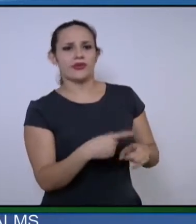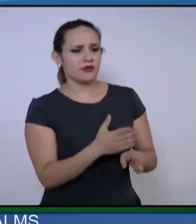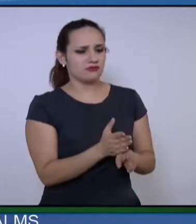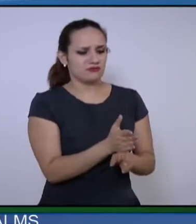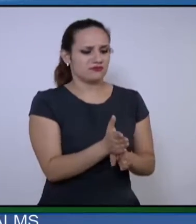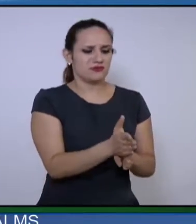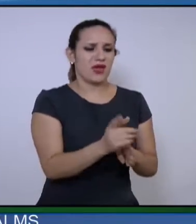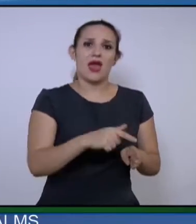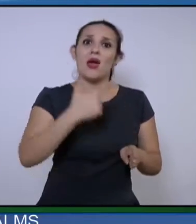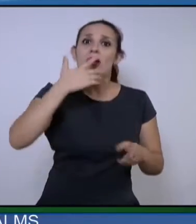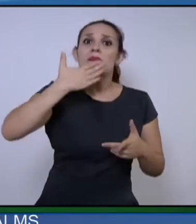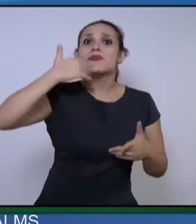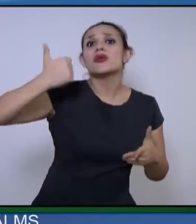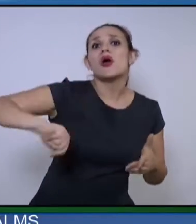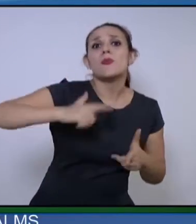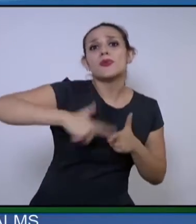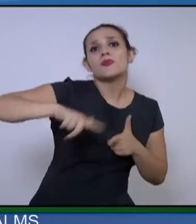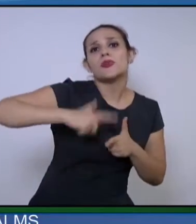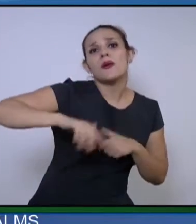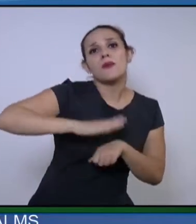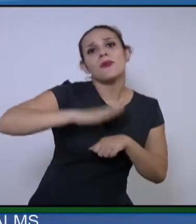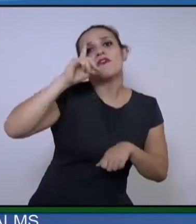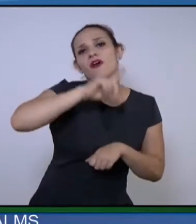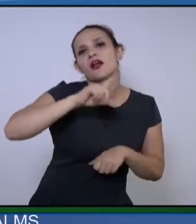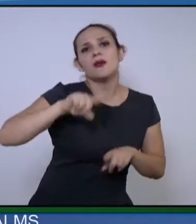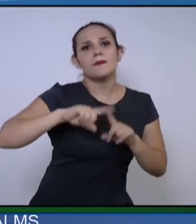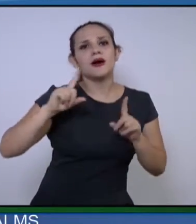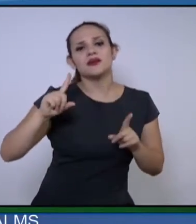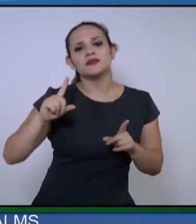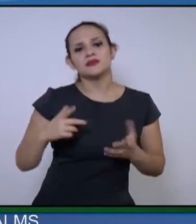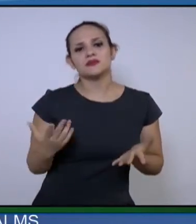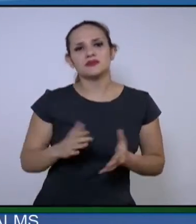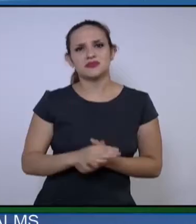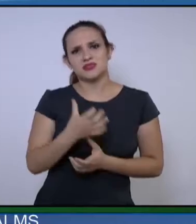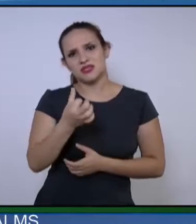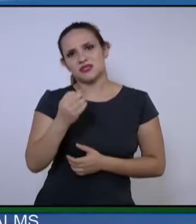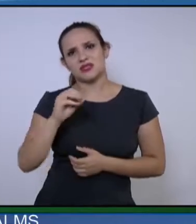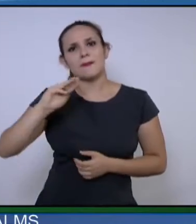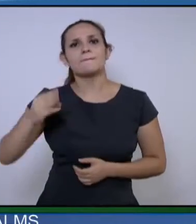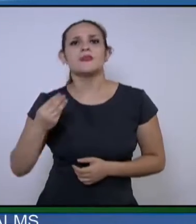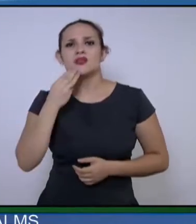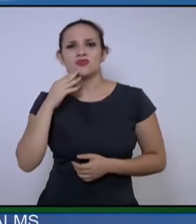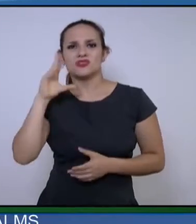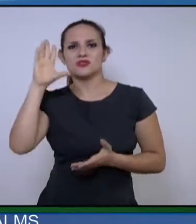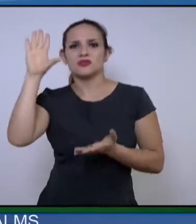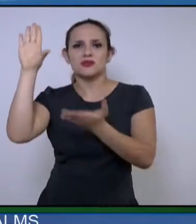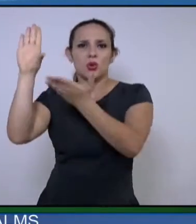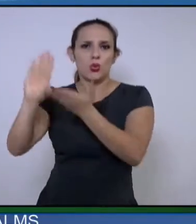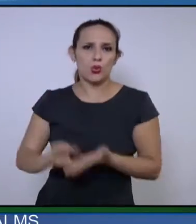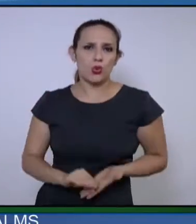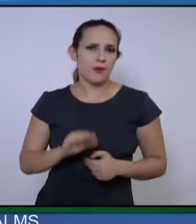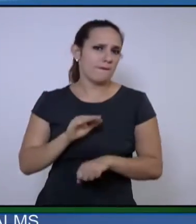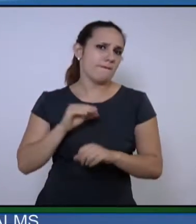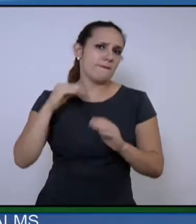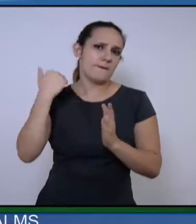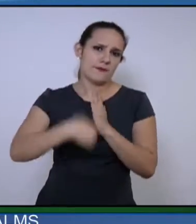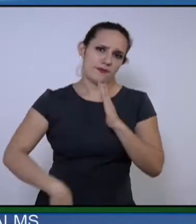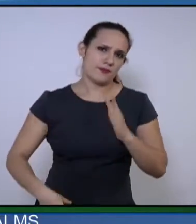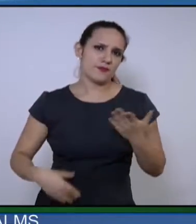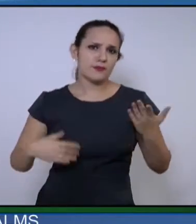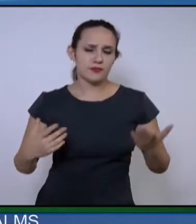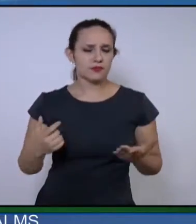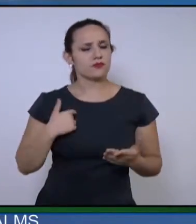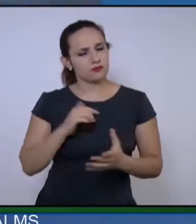que é o calo, na verdade, que tem que ser protegida, 60 milhões de cortes. Obrigado, deputado Barbosinha, e quero te parabenizar mais uma vez pelo